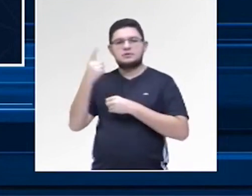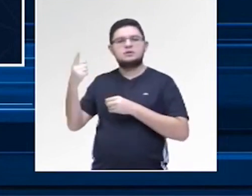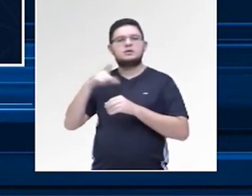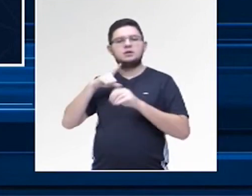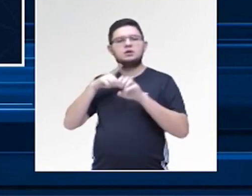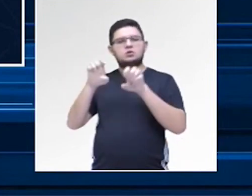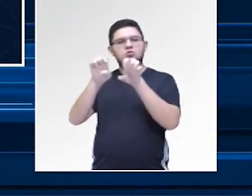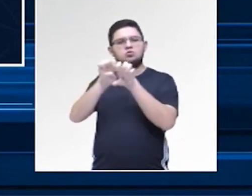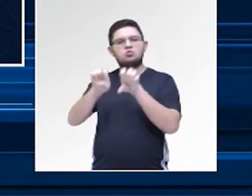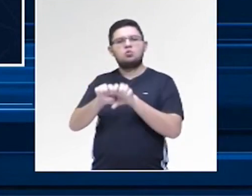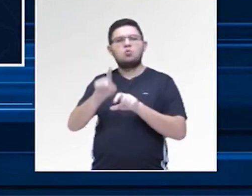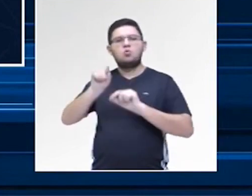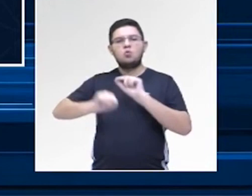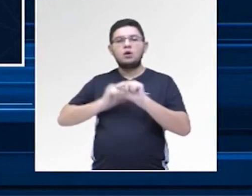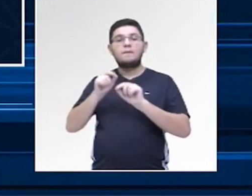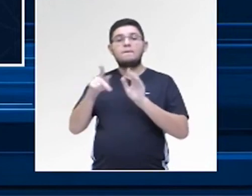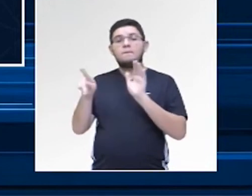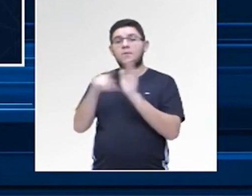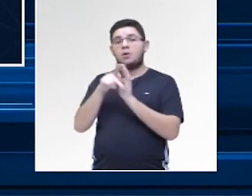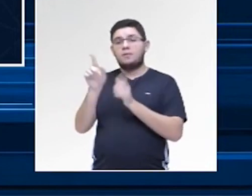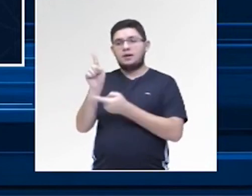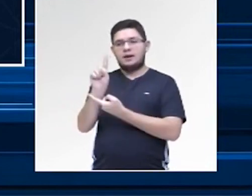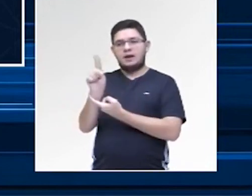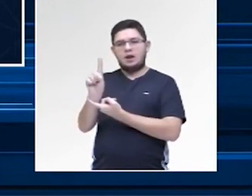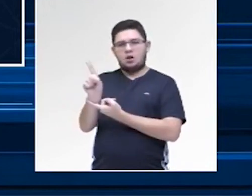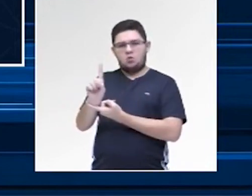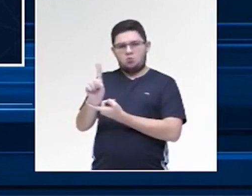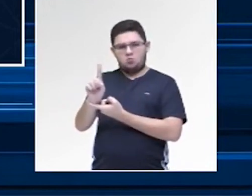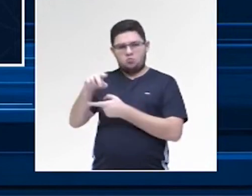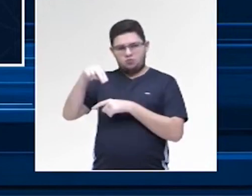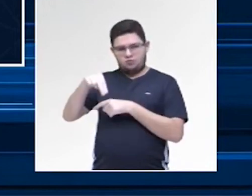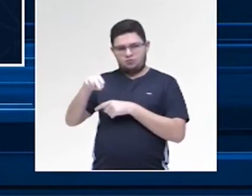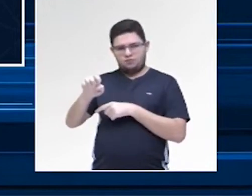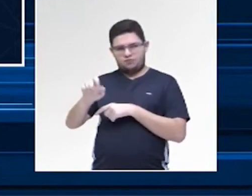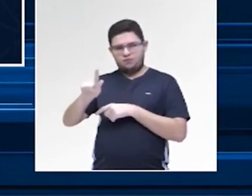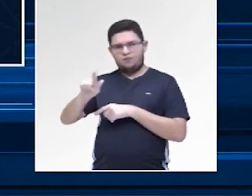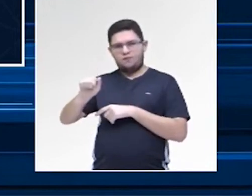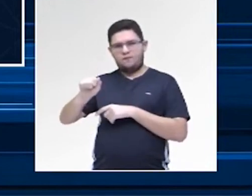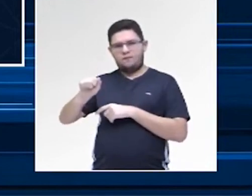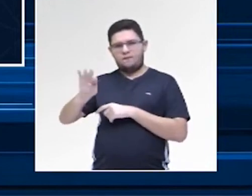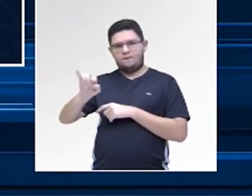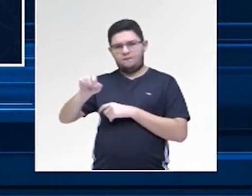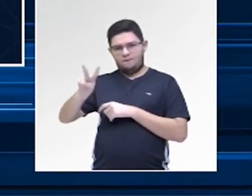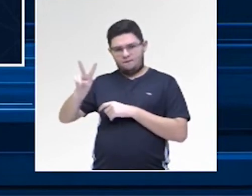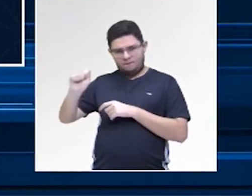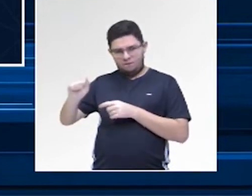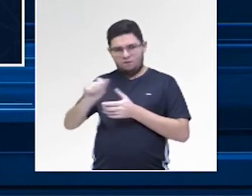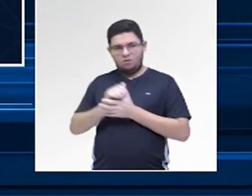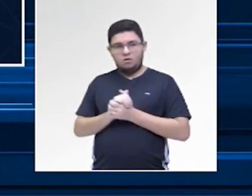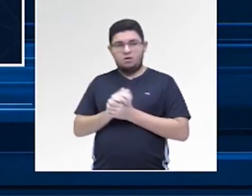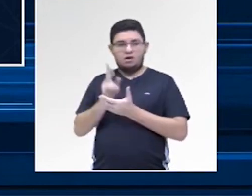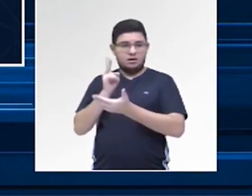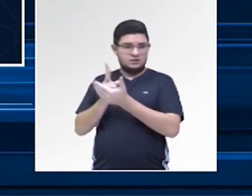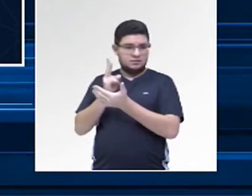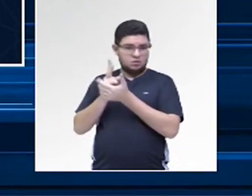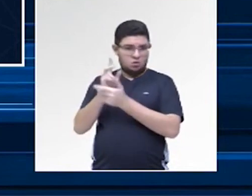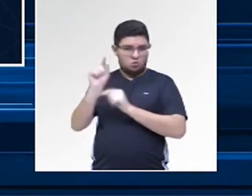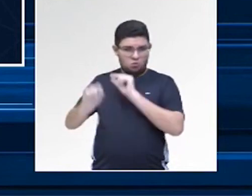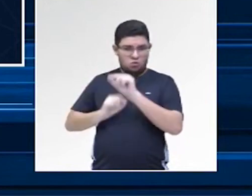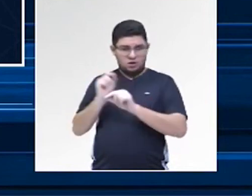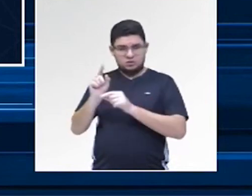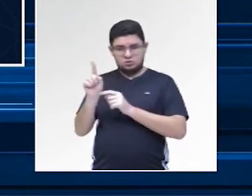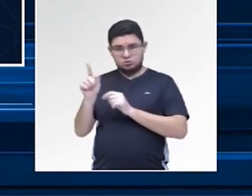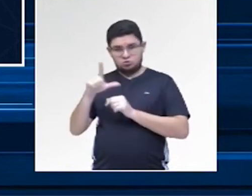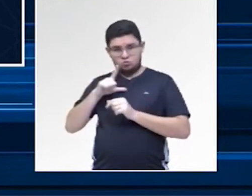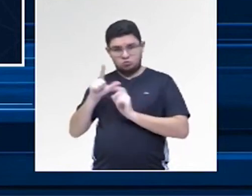estrutura, a forma negativa. Não esquecendo que a forma negativa no singular sempre é there wasn't. Vamos